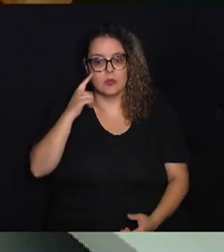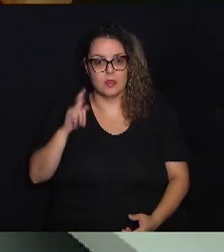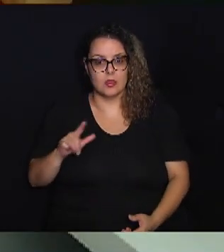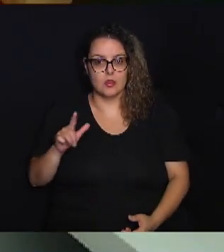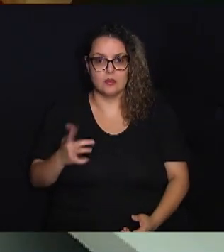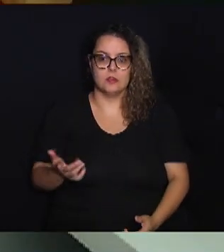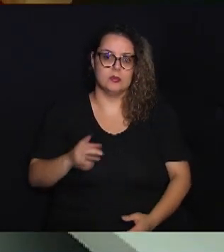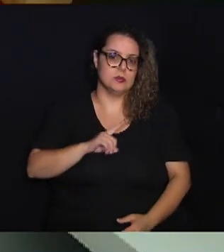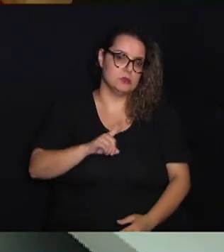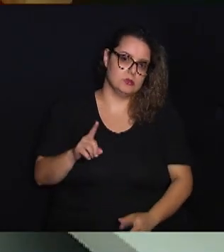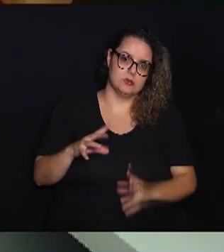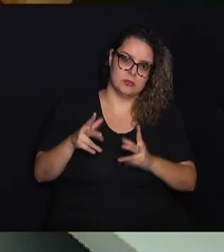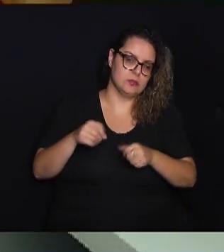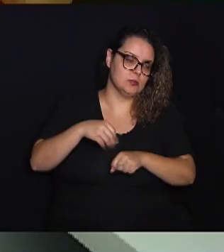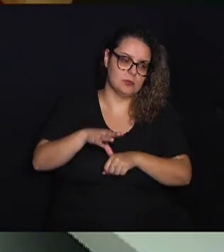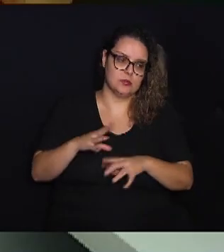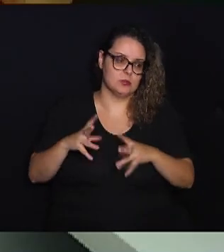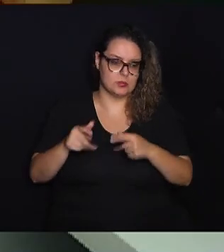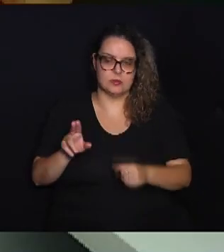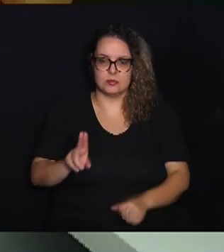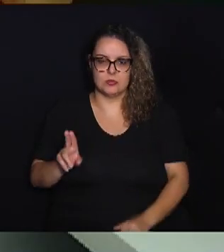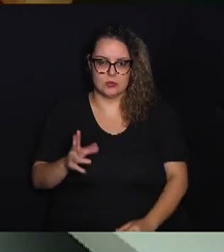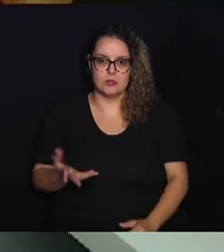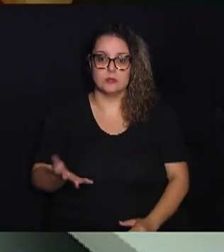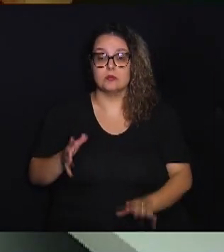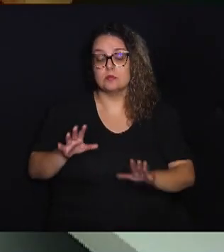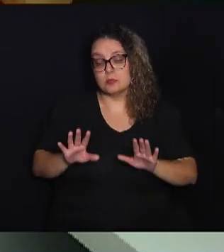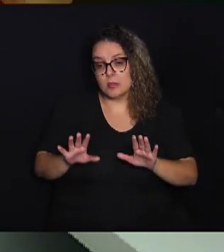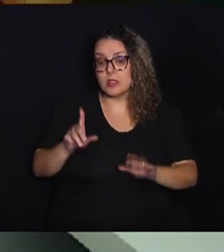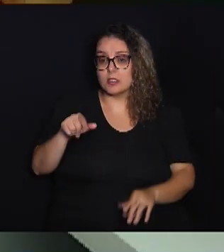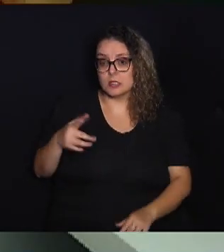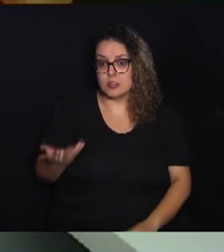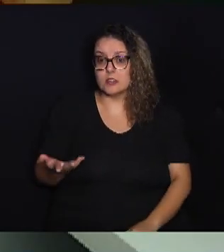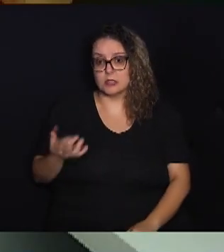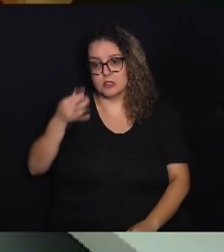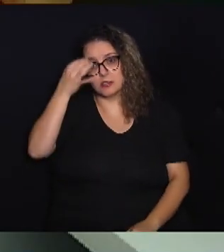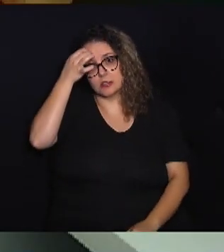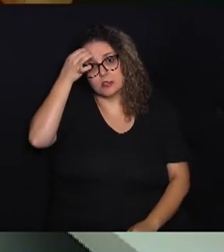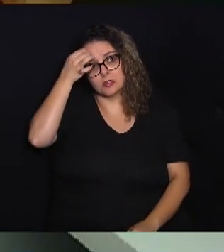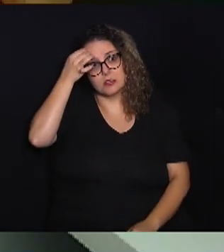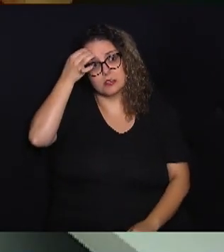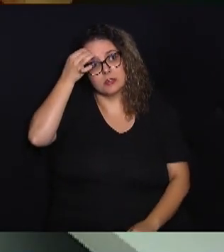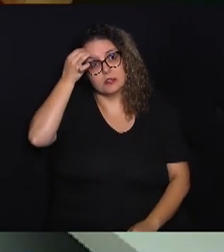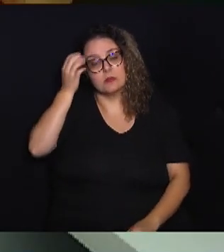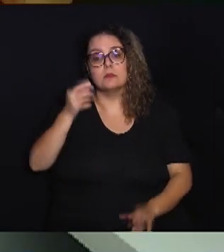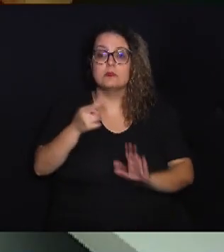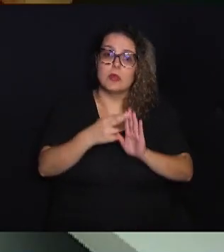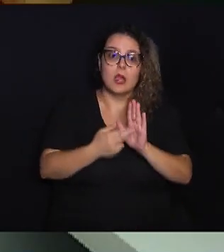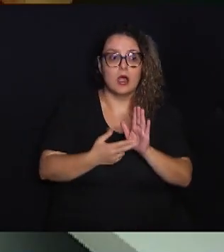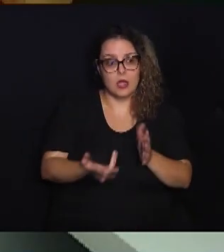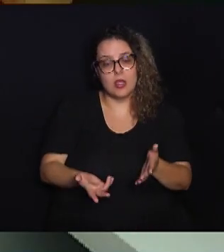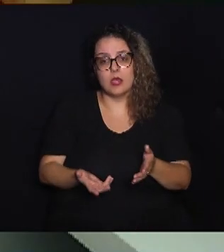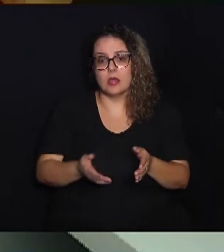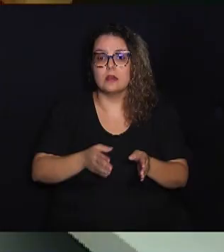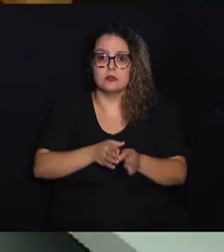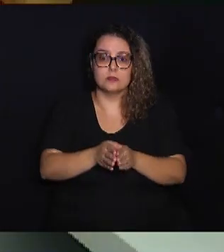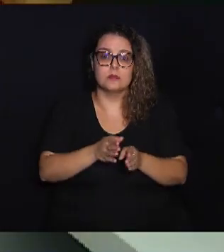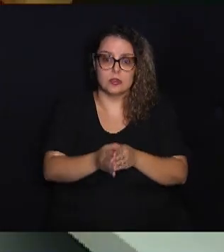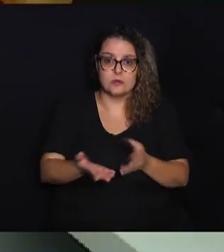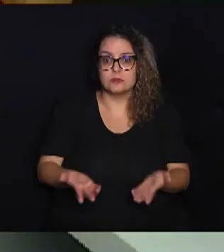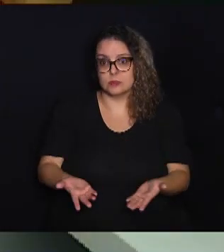nem toda dica se aplica a todo mundo, mas é um manual, vamos dizer assim, da boa noite de sono.